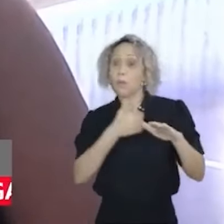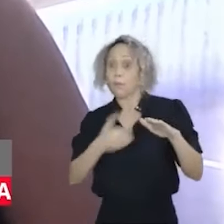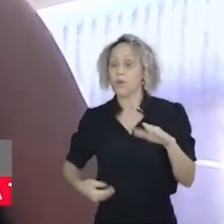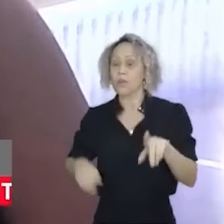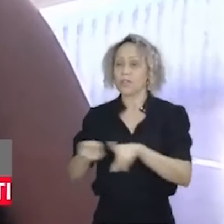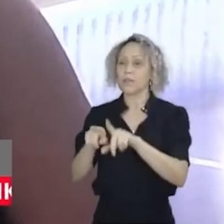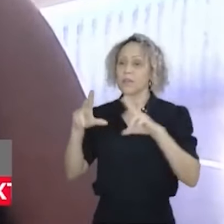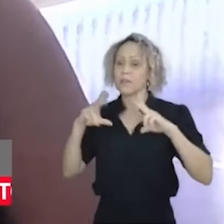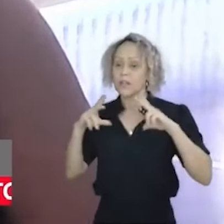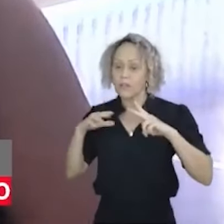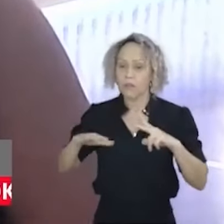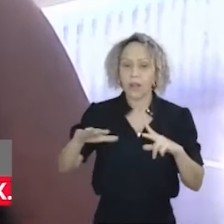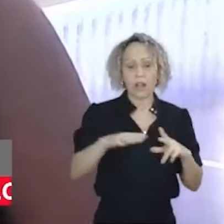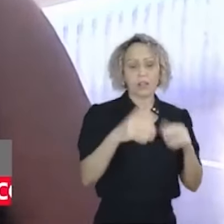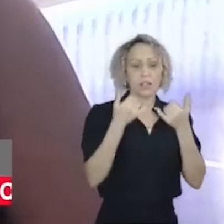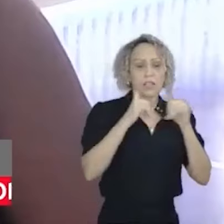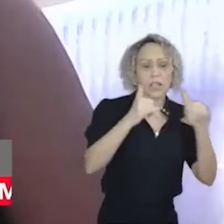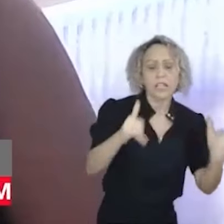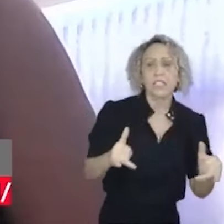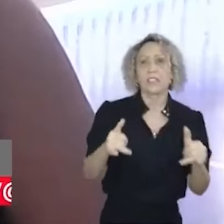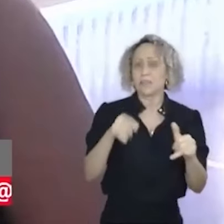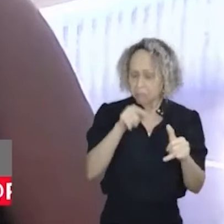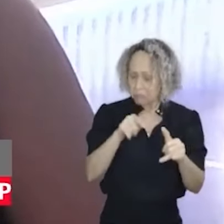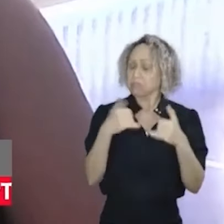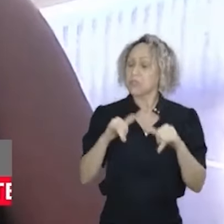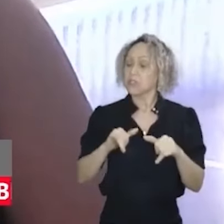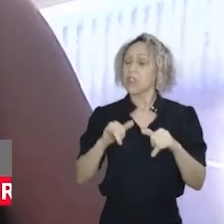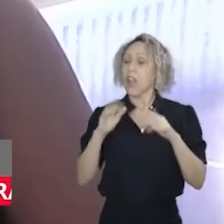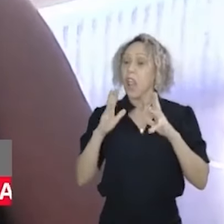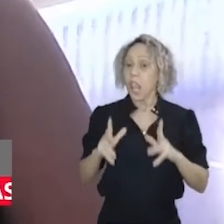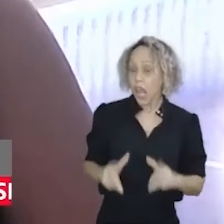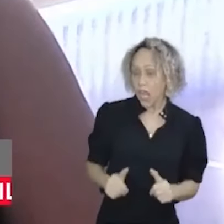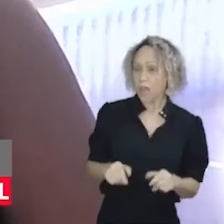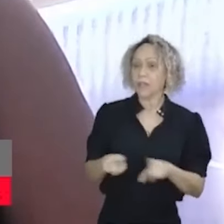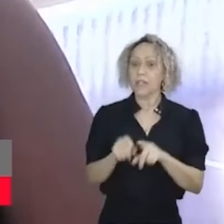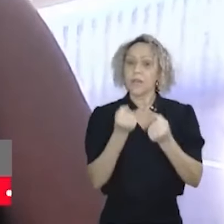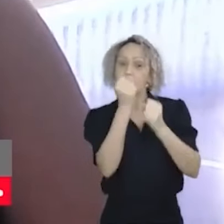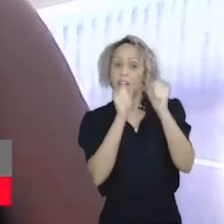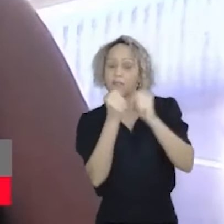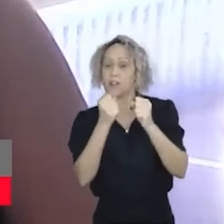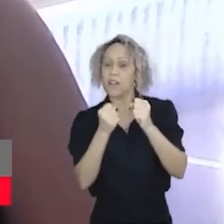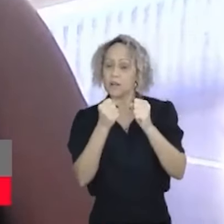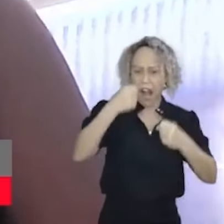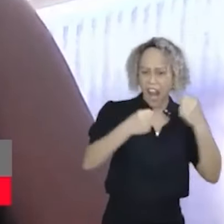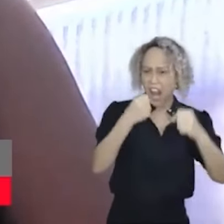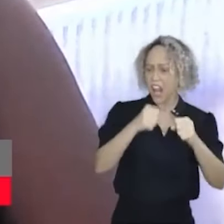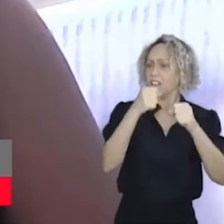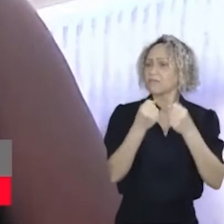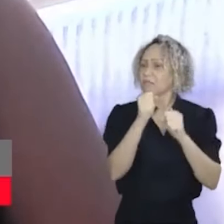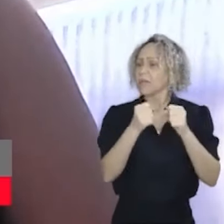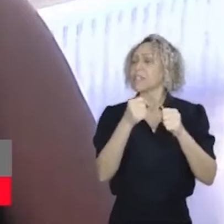de energia, das áreas de energia limpa, das automotivas que voltaram também a fazer,